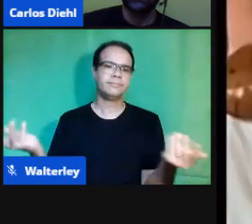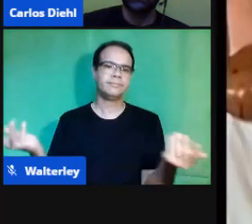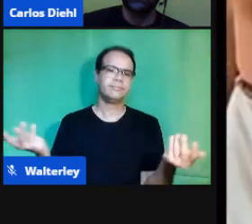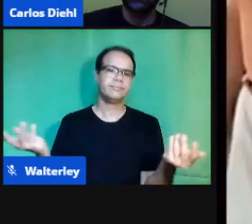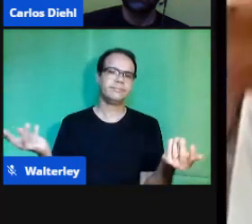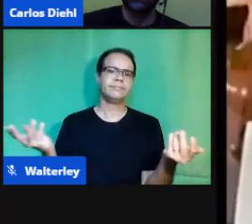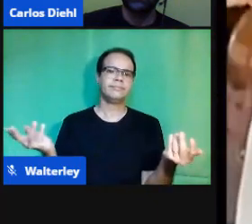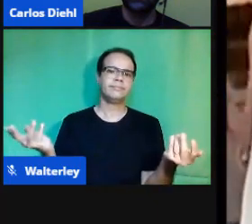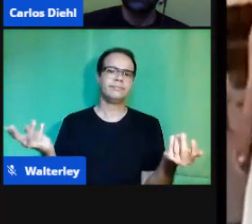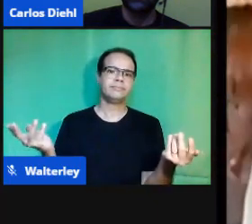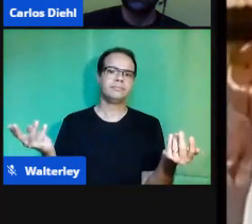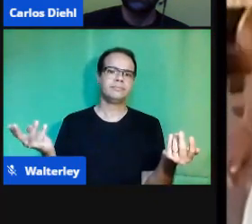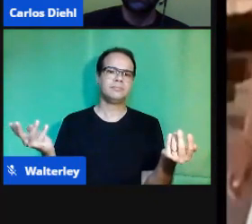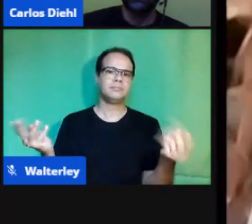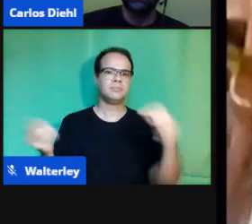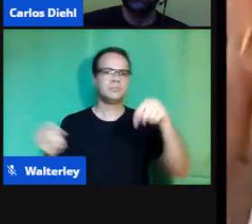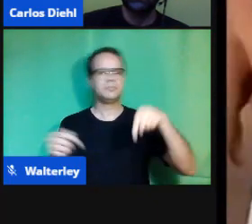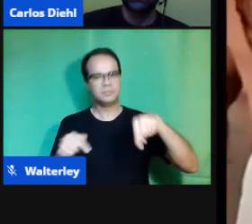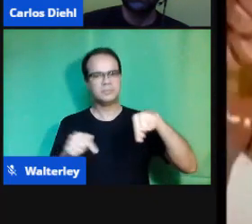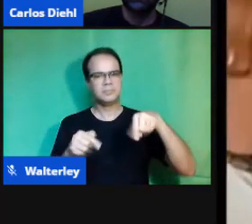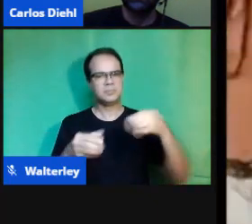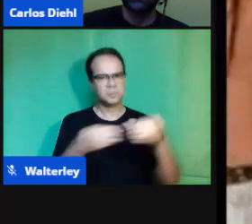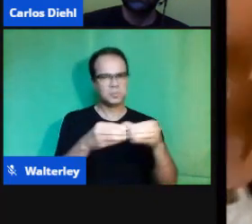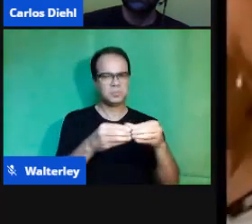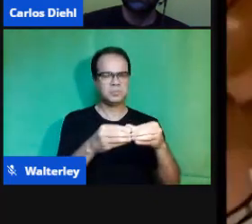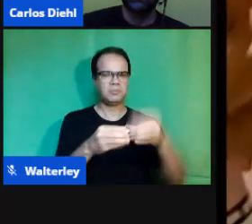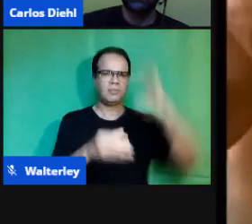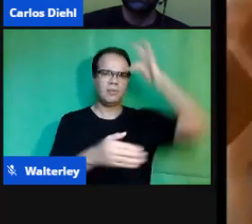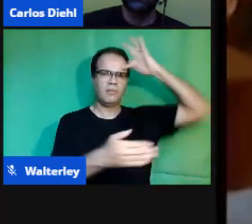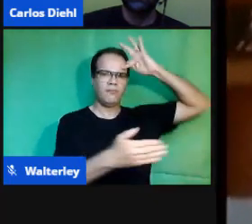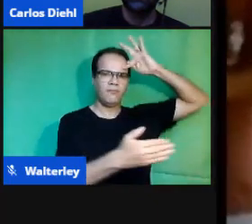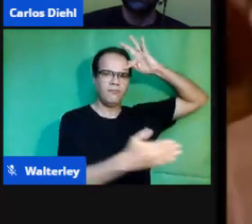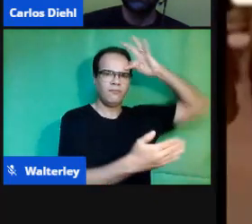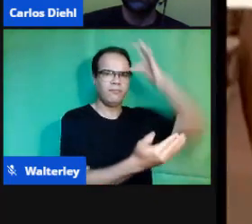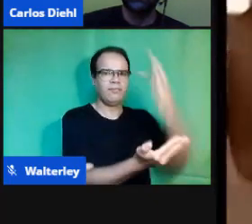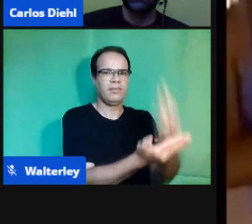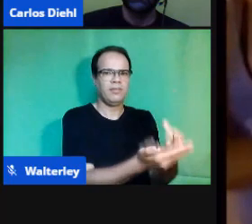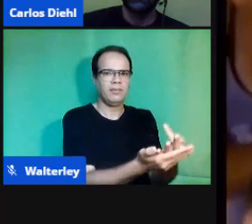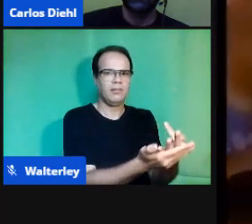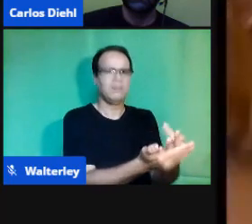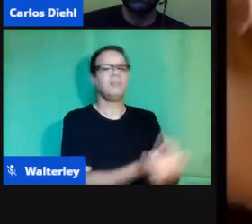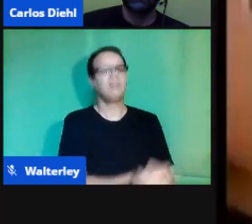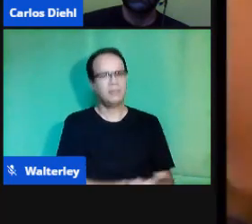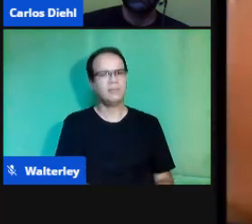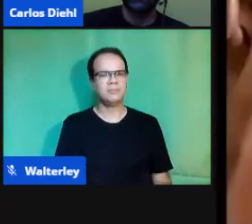fé. Nas aldeias nós não temos espaço para nós